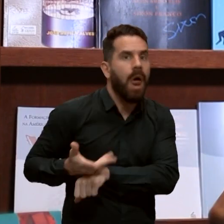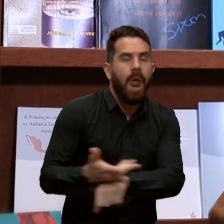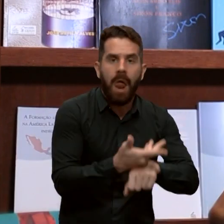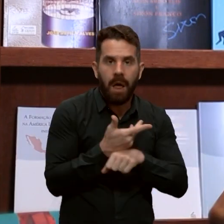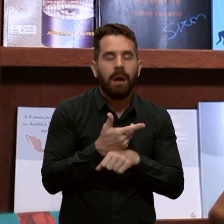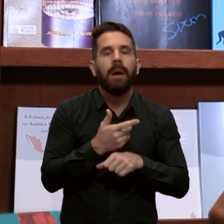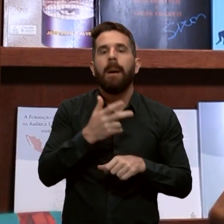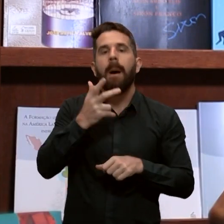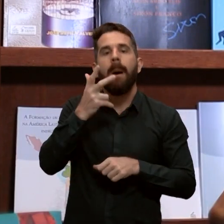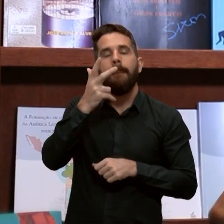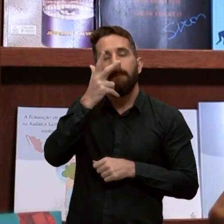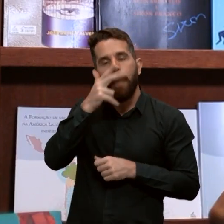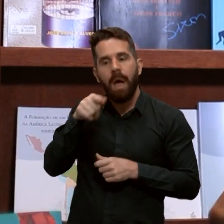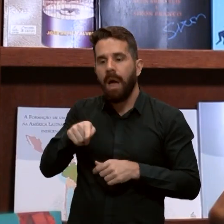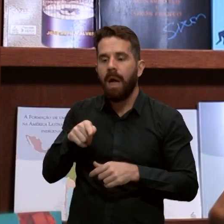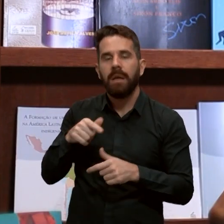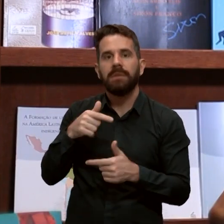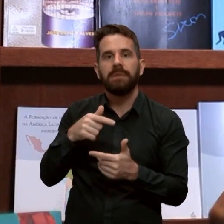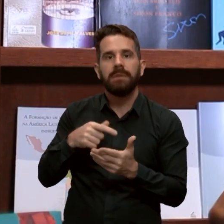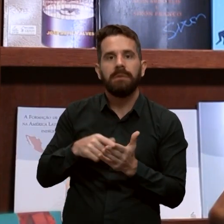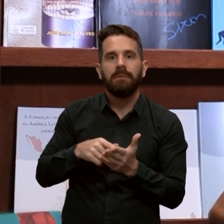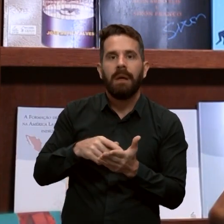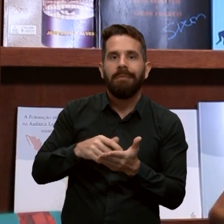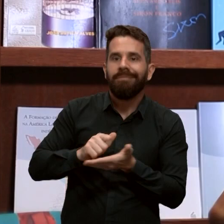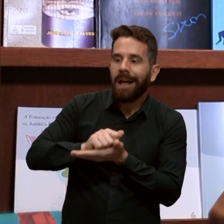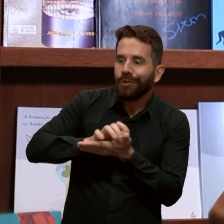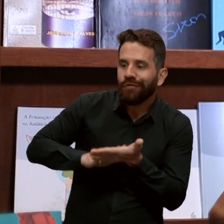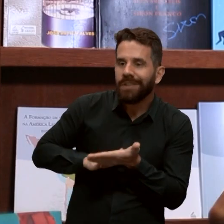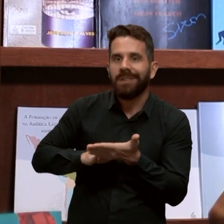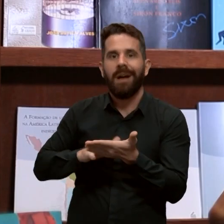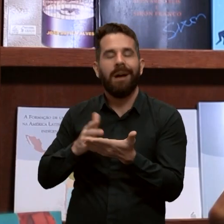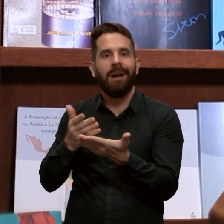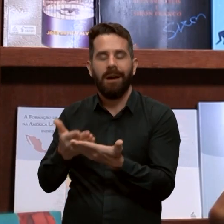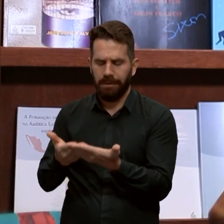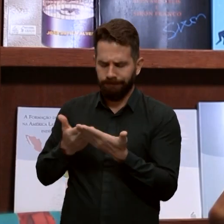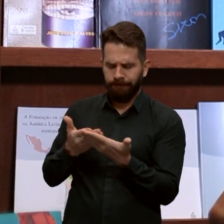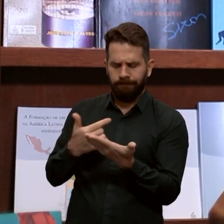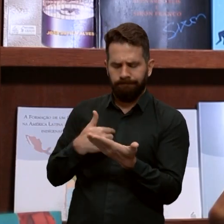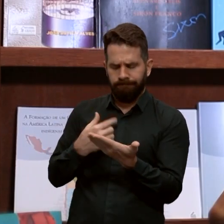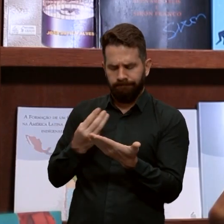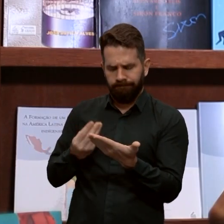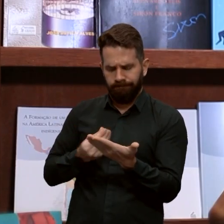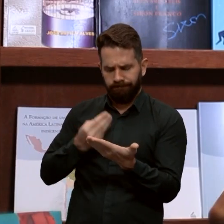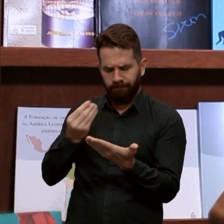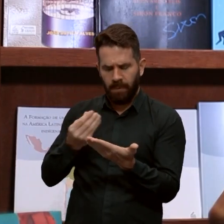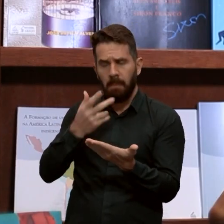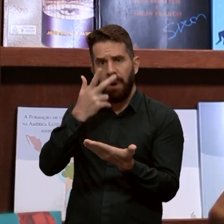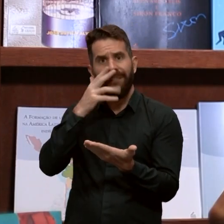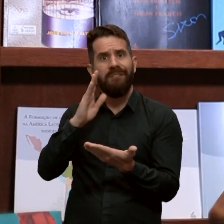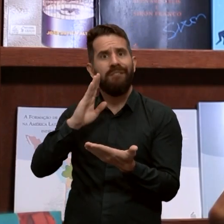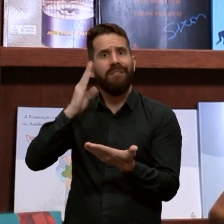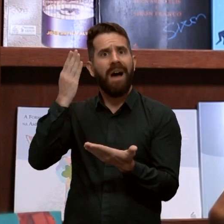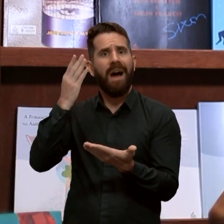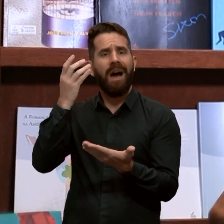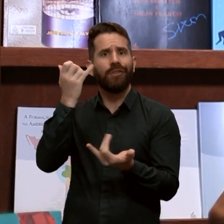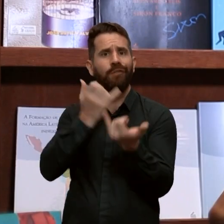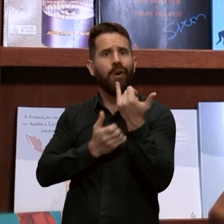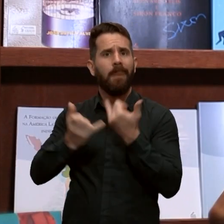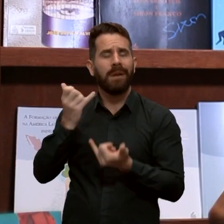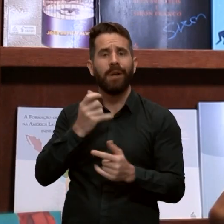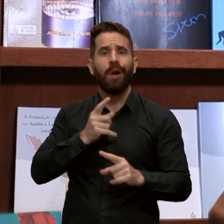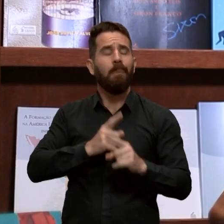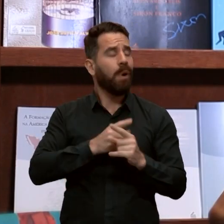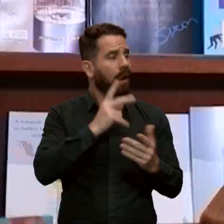Então, e essas leituras apressuradas se refletindo informações falsas também, porque muitas vezes se lê de